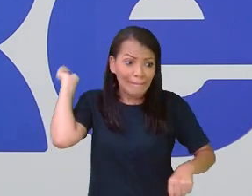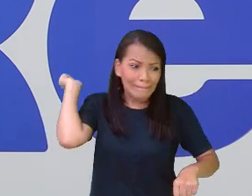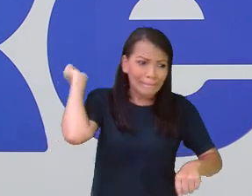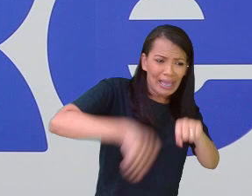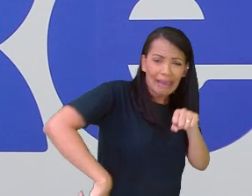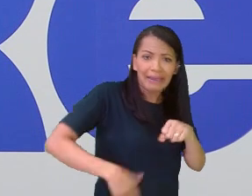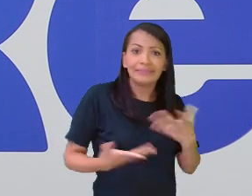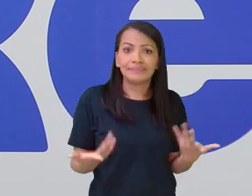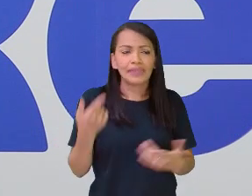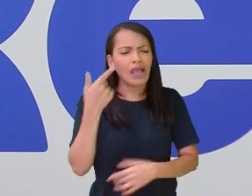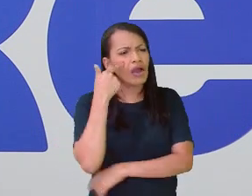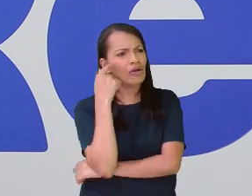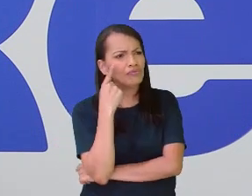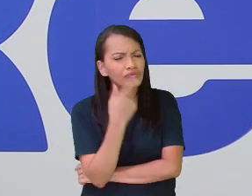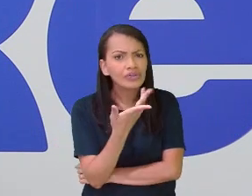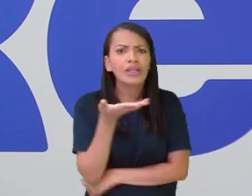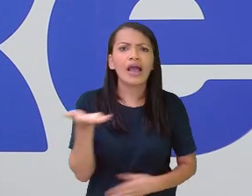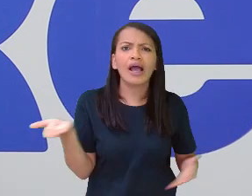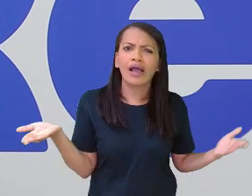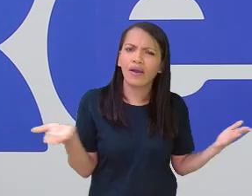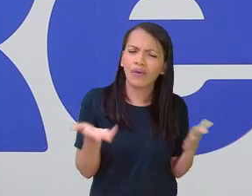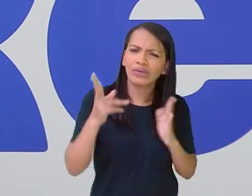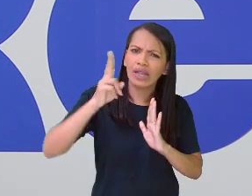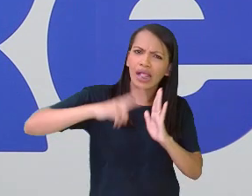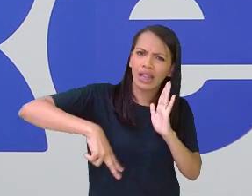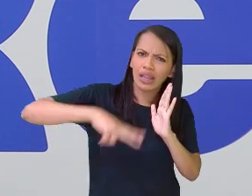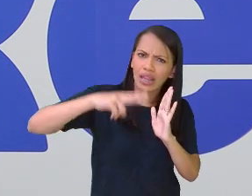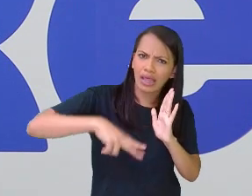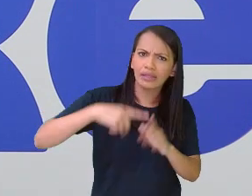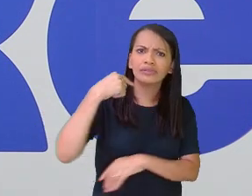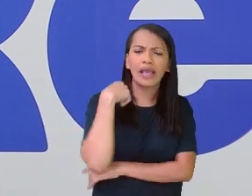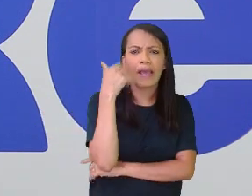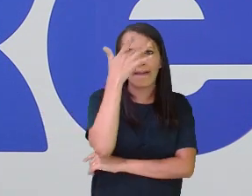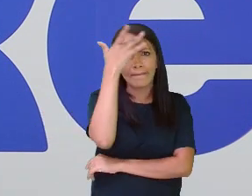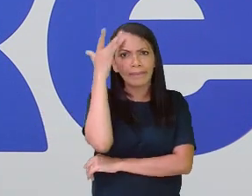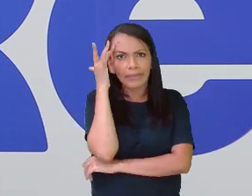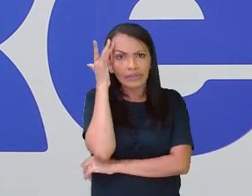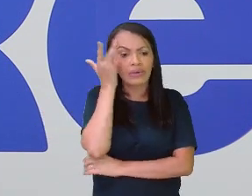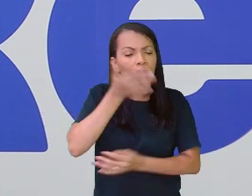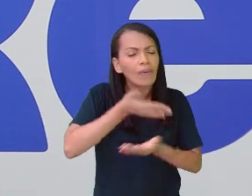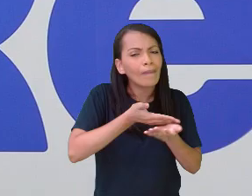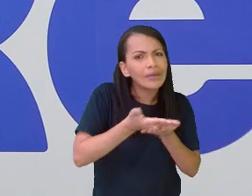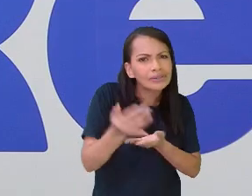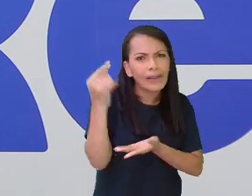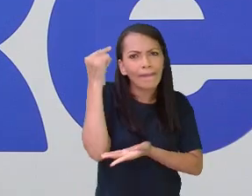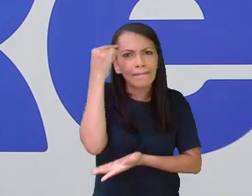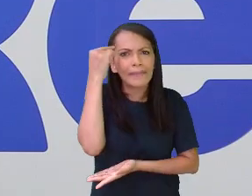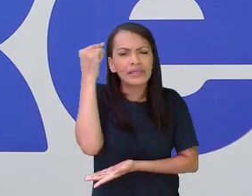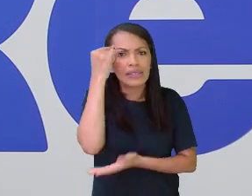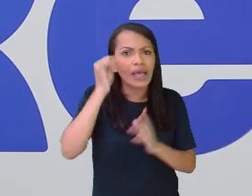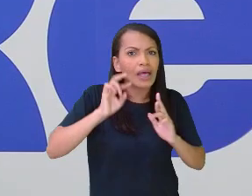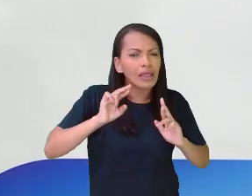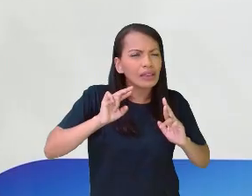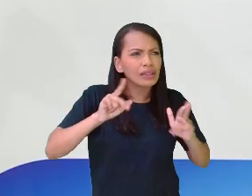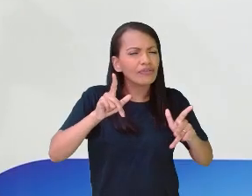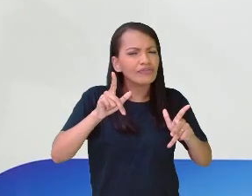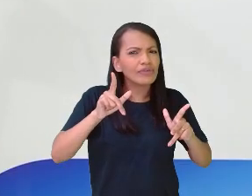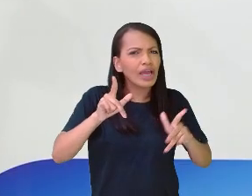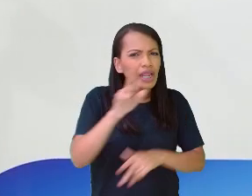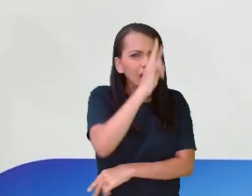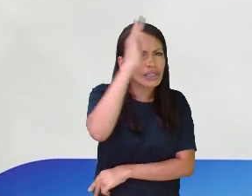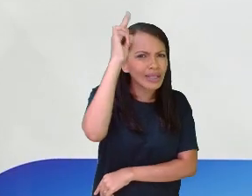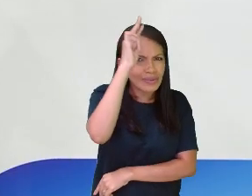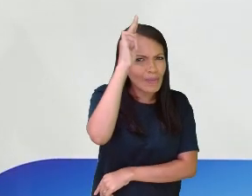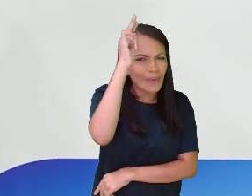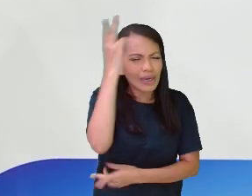lendo esse informe aí, será que as pessoas vão começar a pensar diferente sobre a pobre da barata? Acho que talvez,